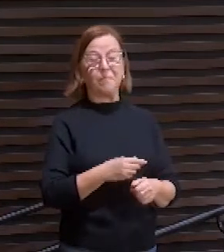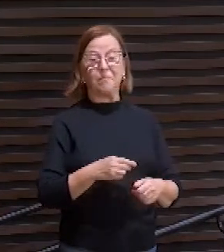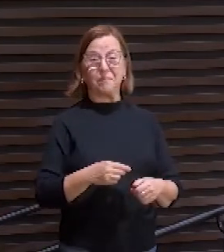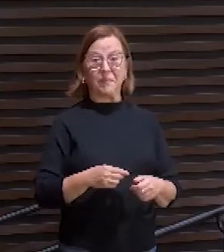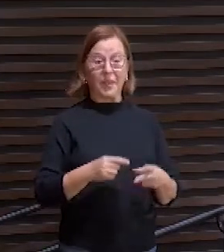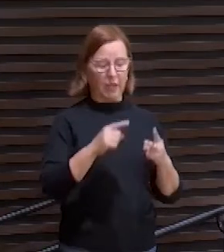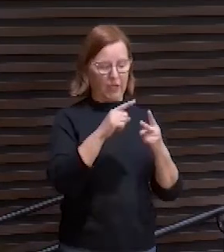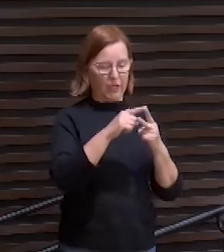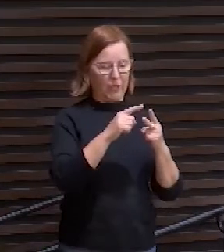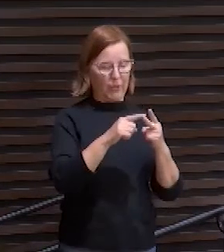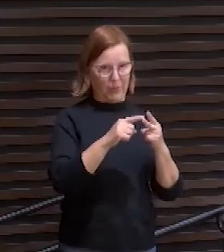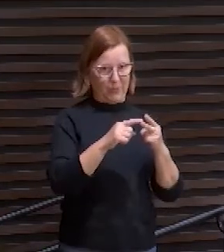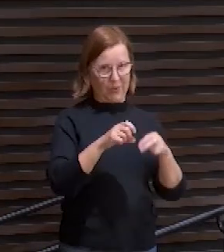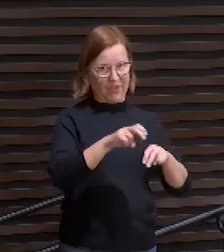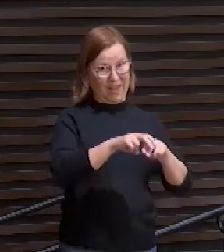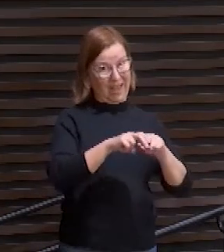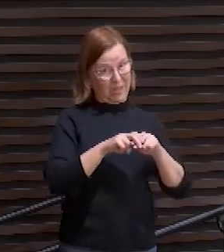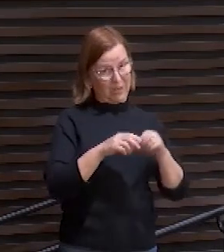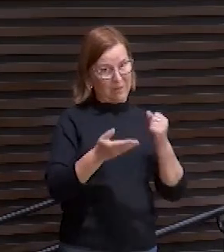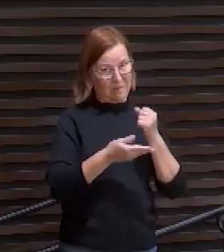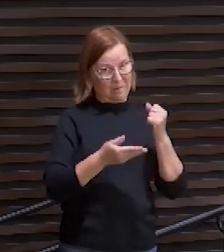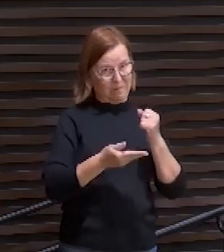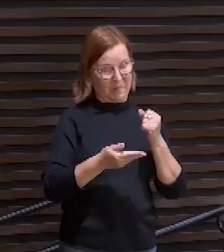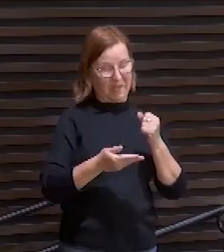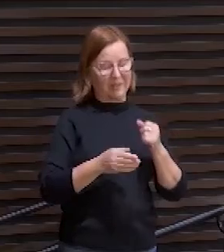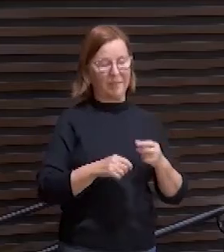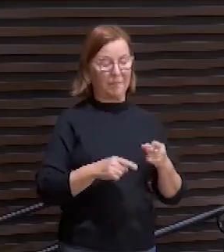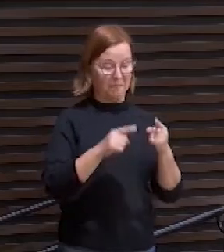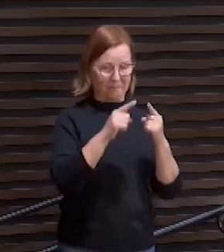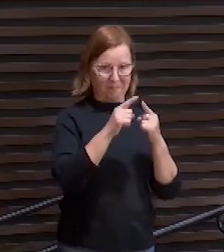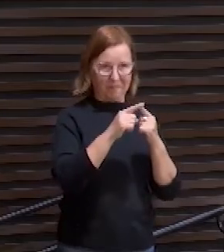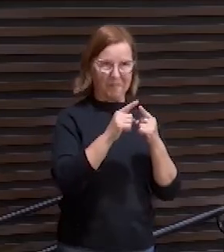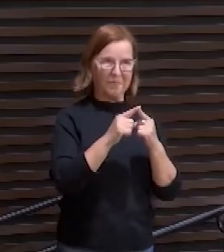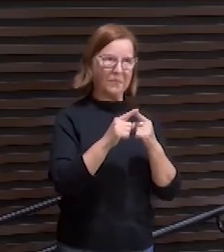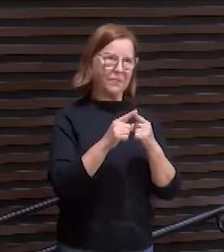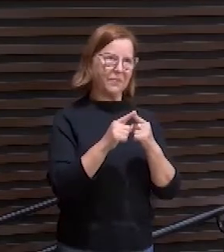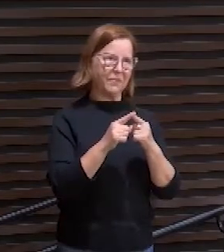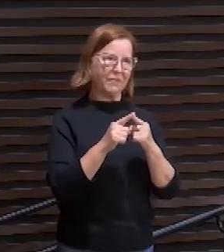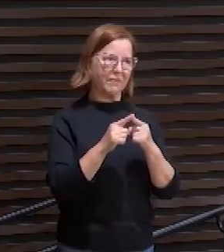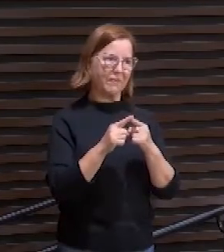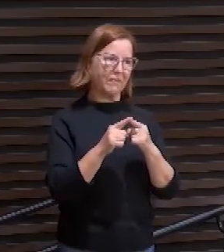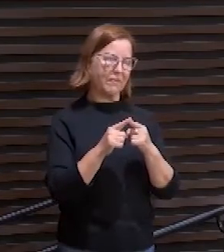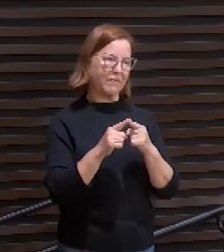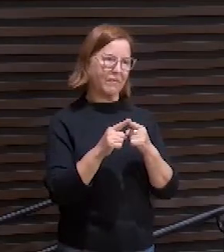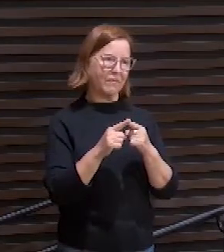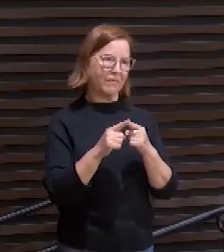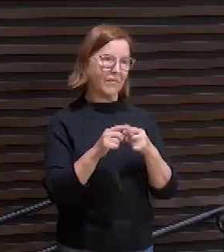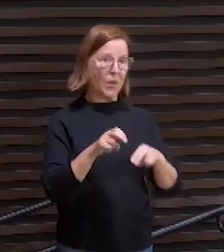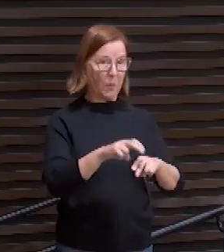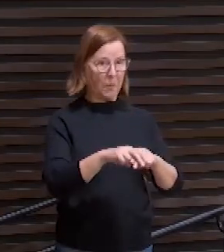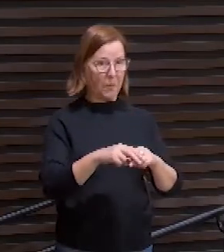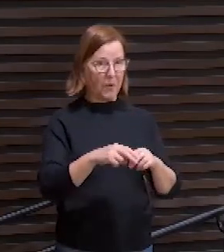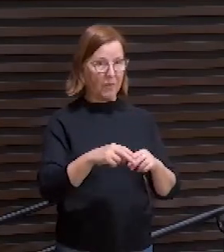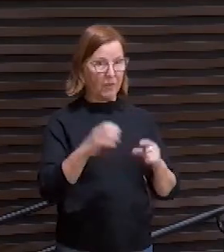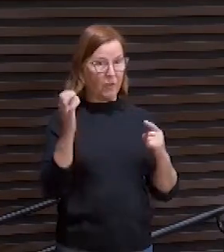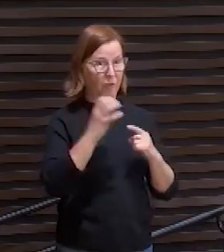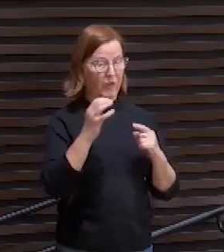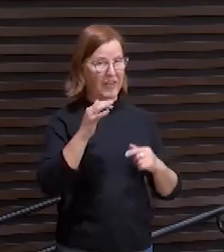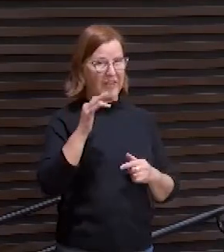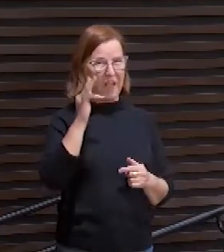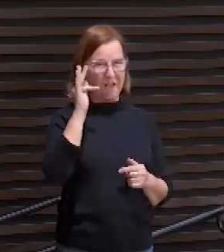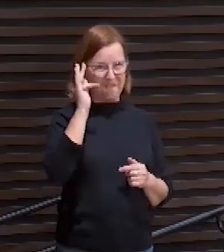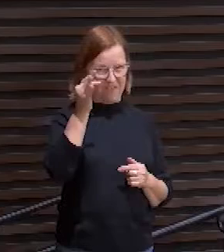básicas aqui que eu comentaria. A primeira, por conta de uma influência filosófica,